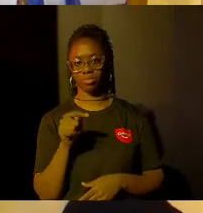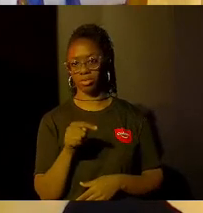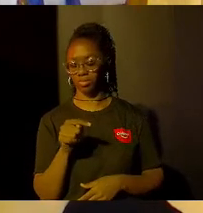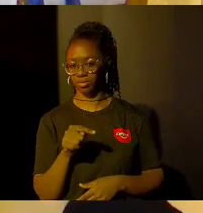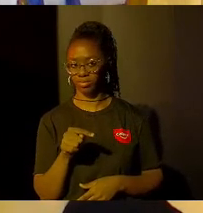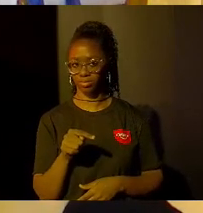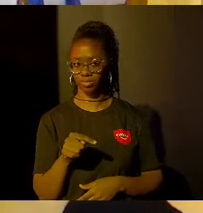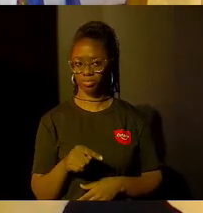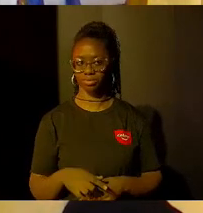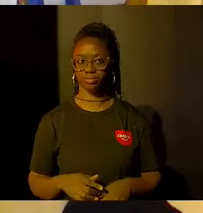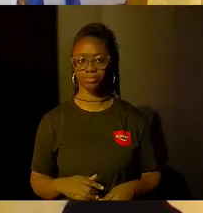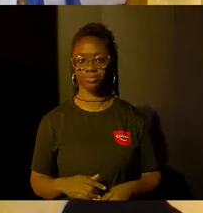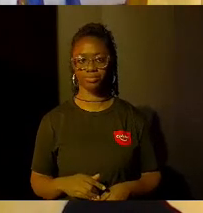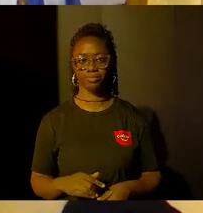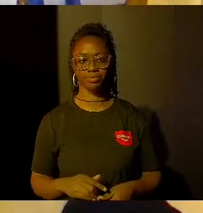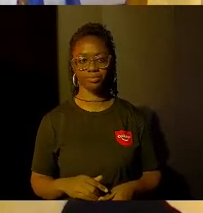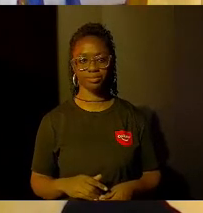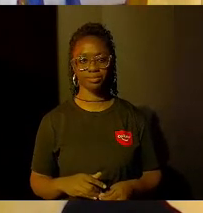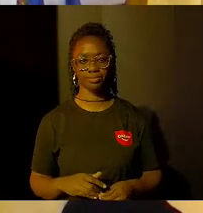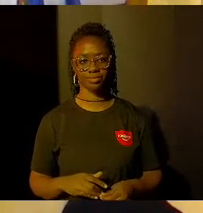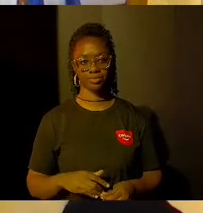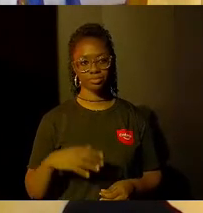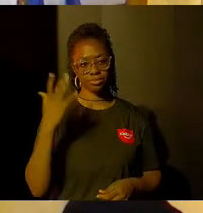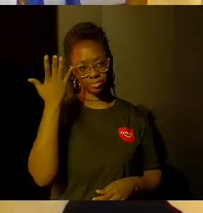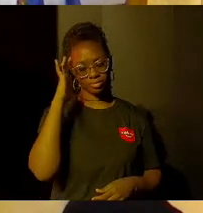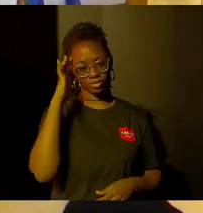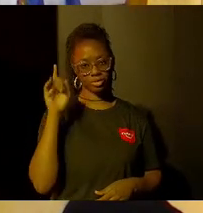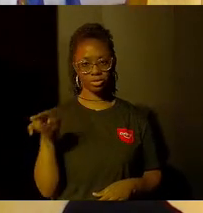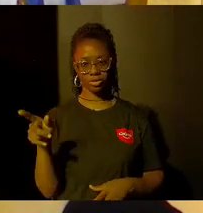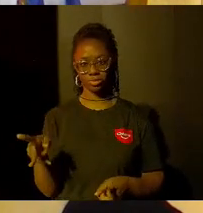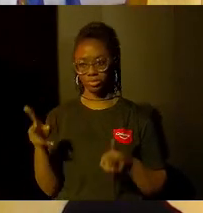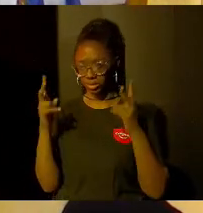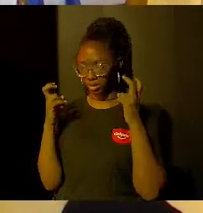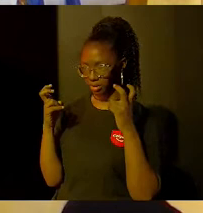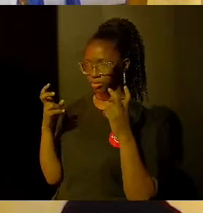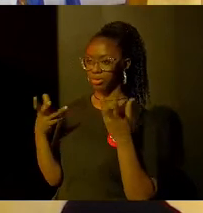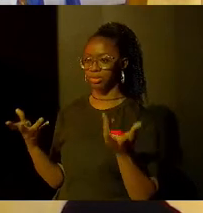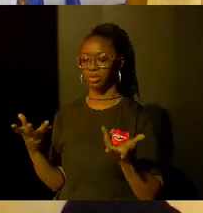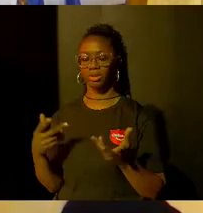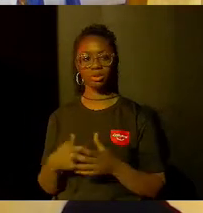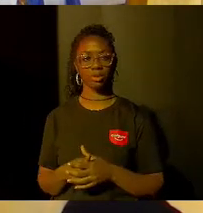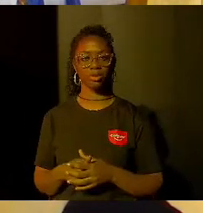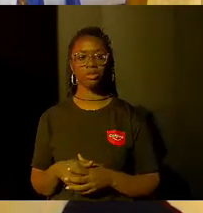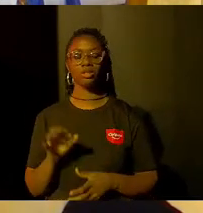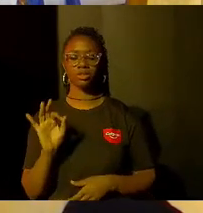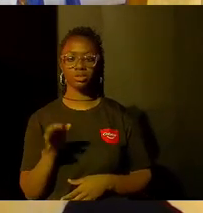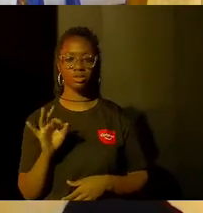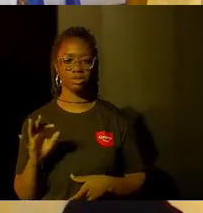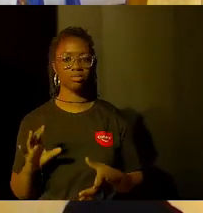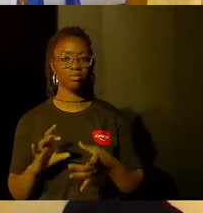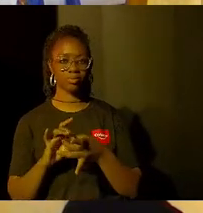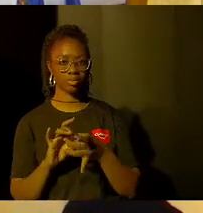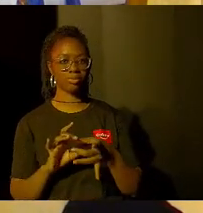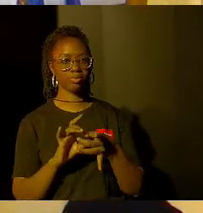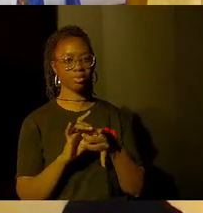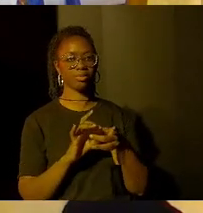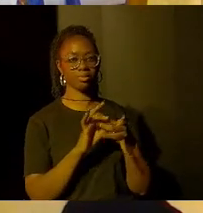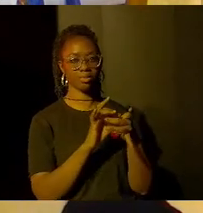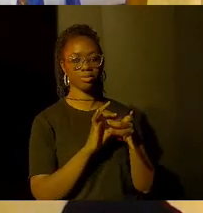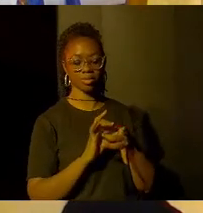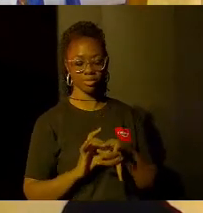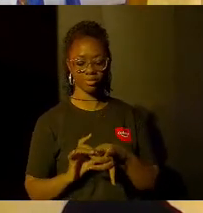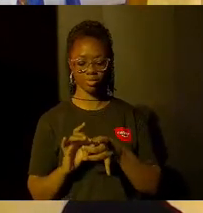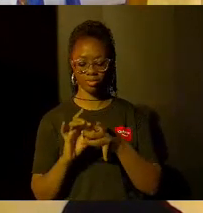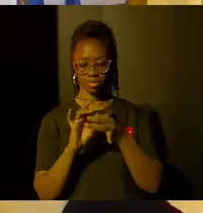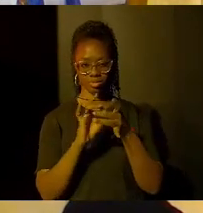então acho que macacos é legal você ter percebido Isso é Um retalho é um grande Retalho que na dramaturgia eu tive que descobrir